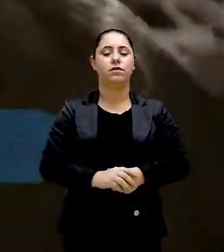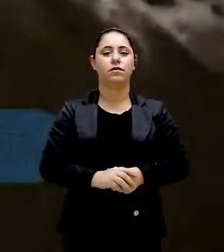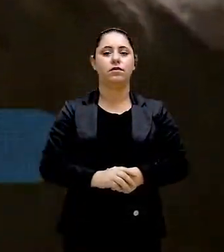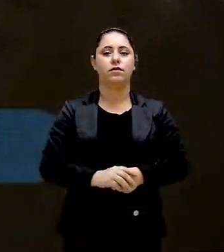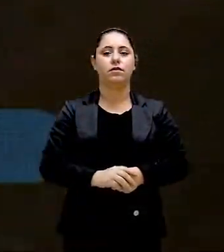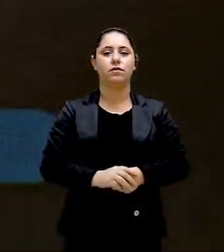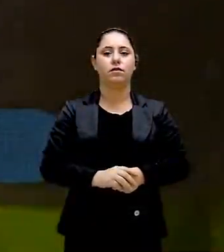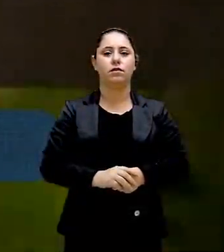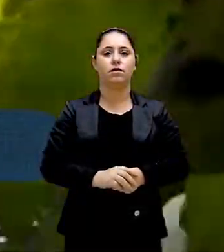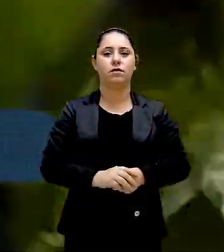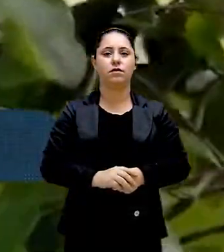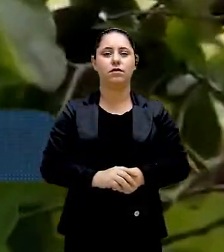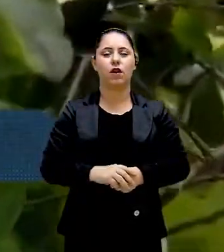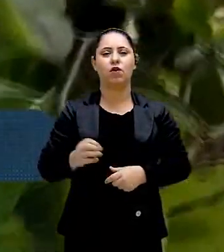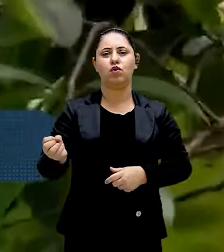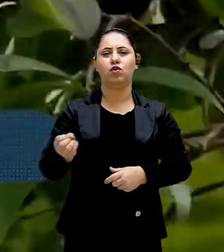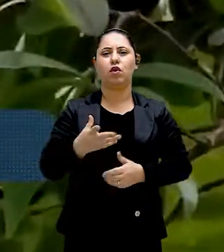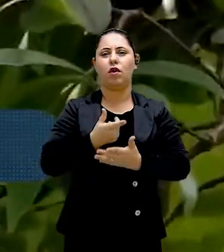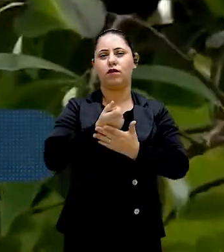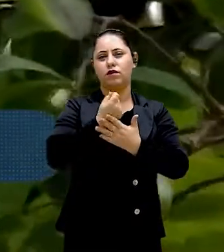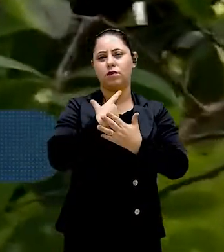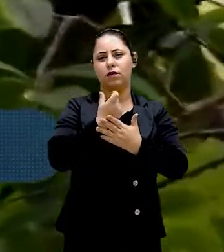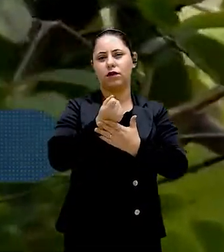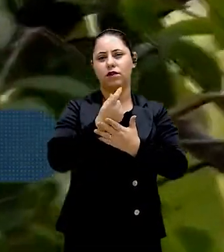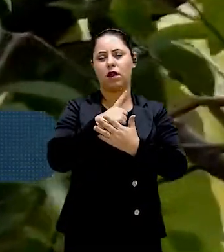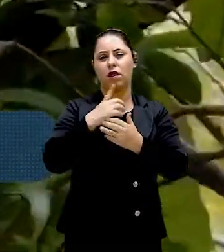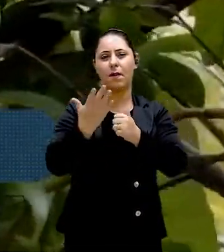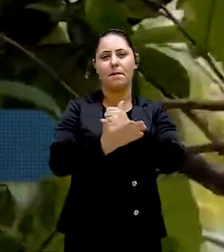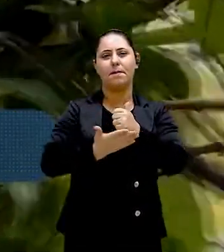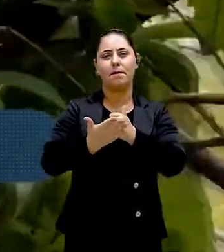Os novos medicamentos têm como base o